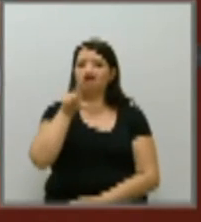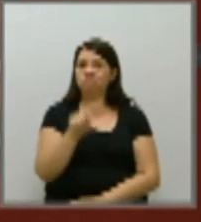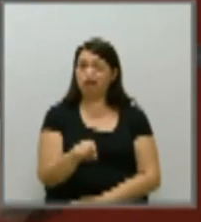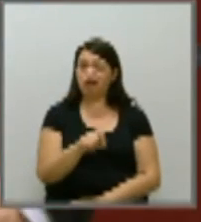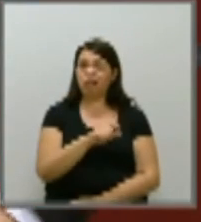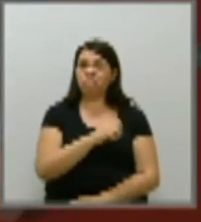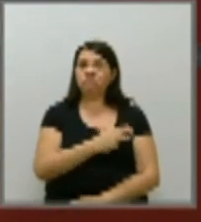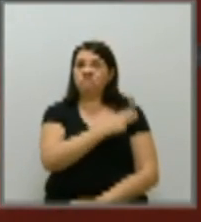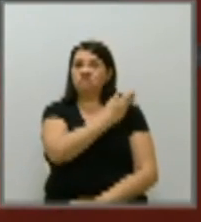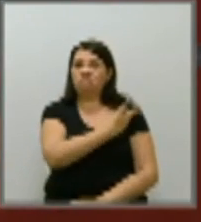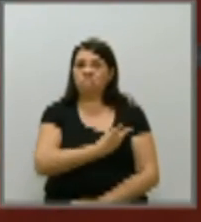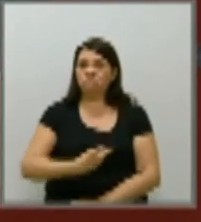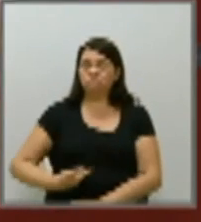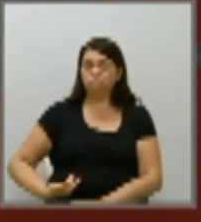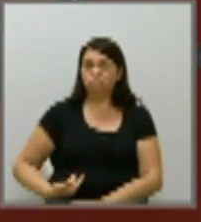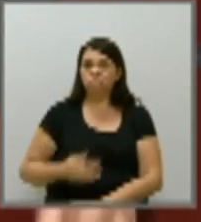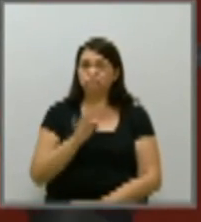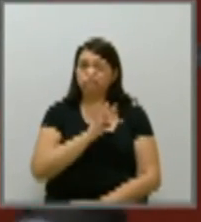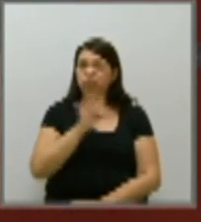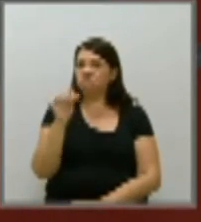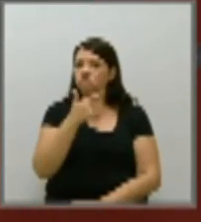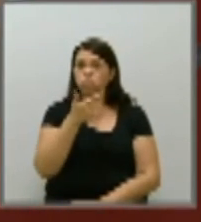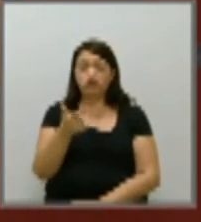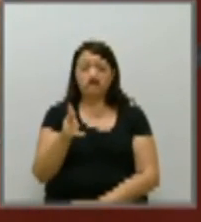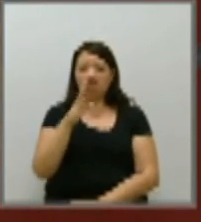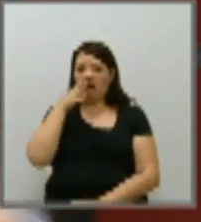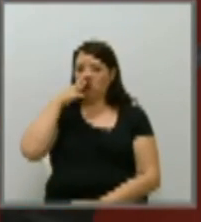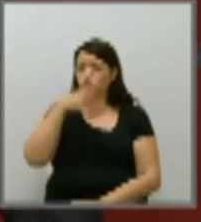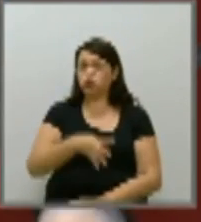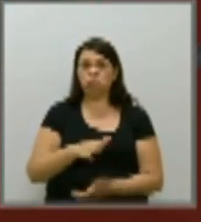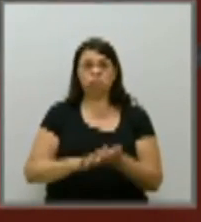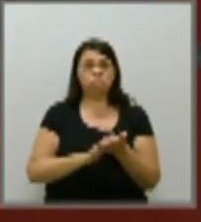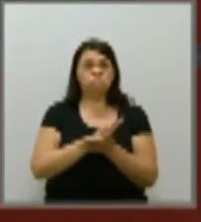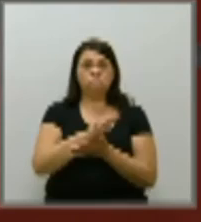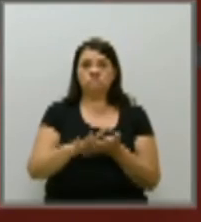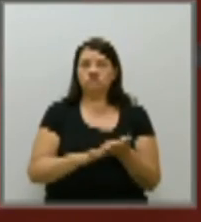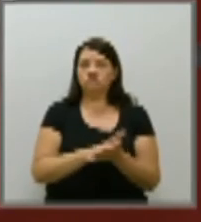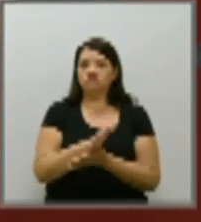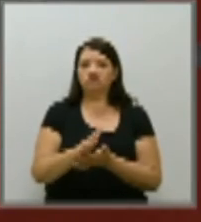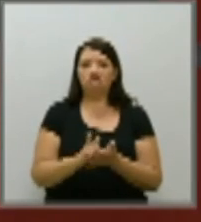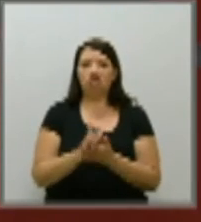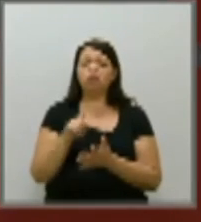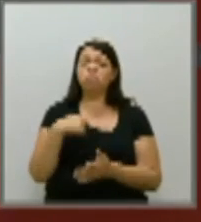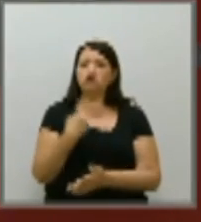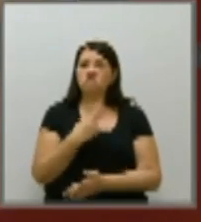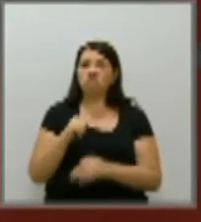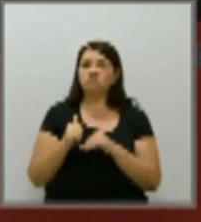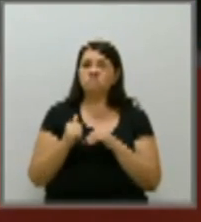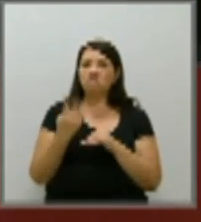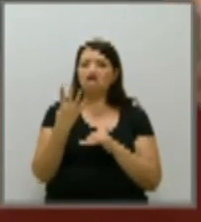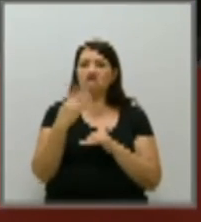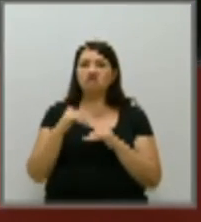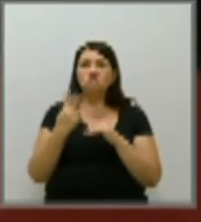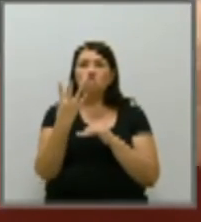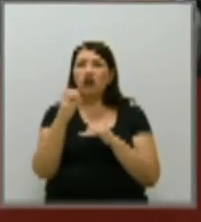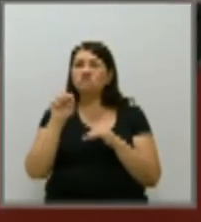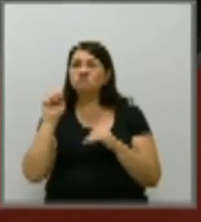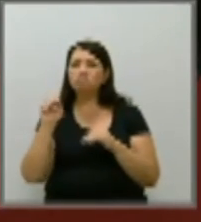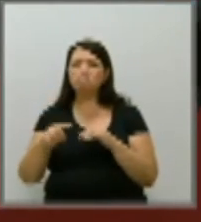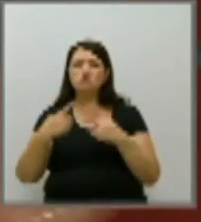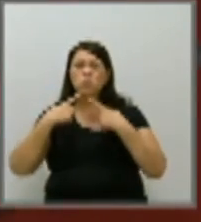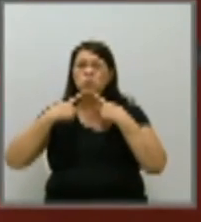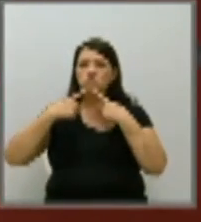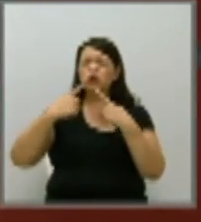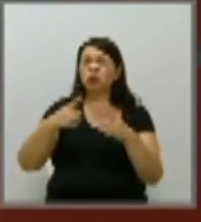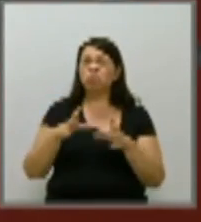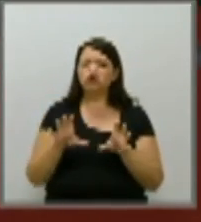Federal. Não há nenhuma acusação que proliferou. Nós tivemos mais de 4 mil, às vezes, denúncias da